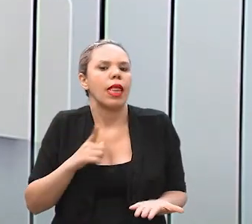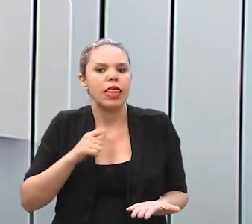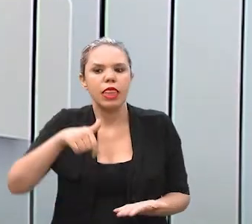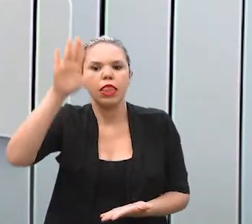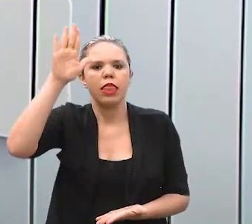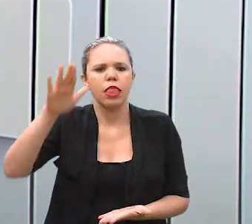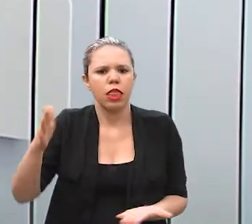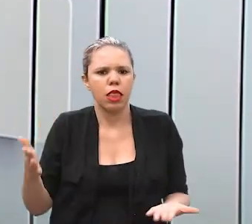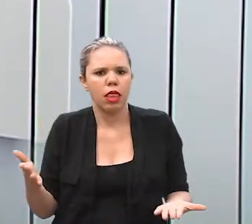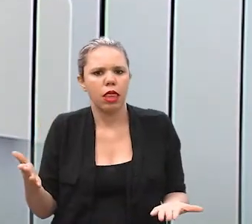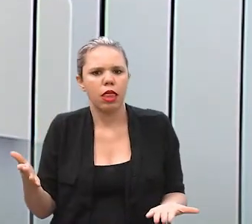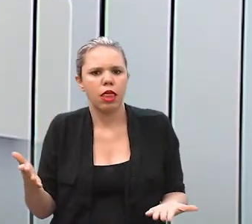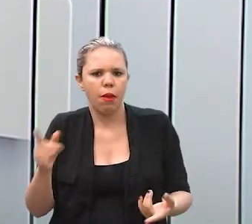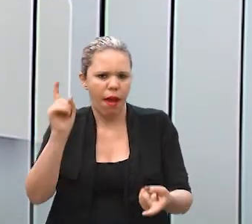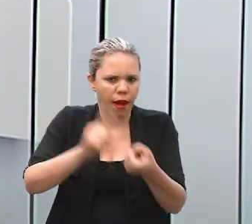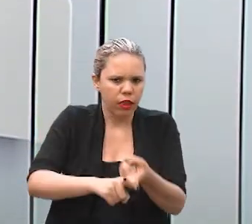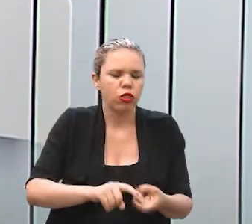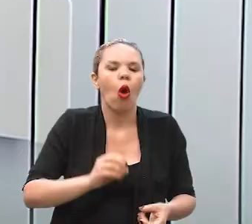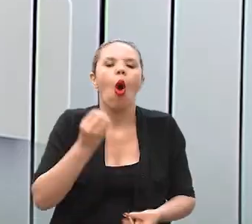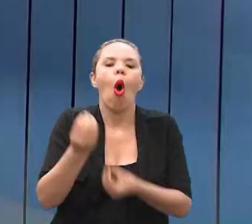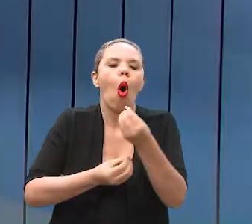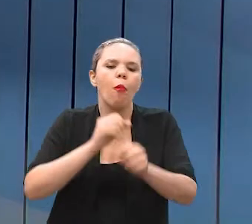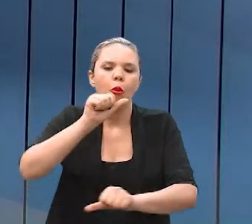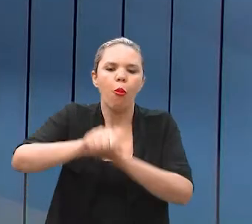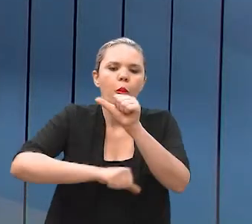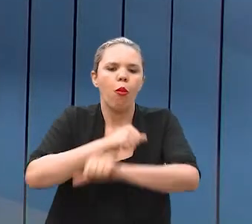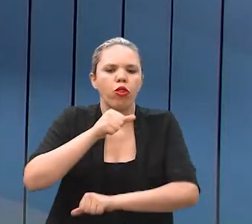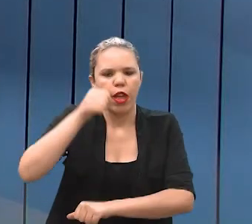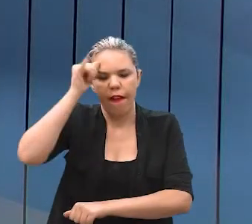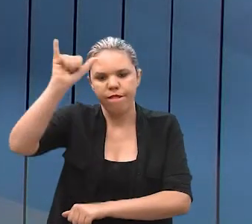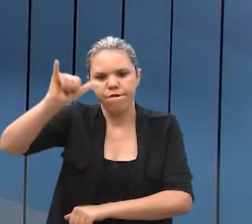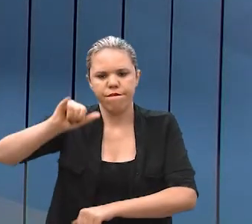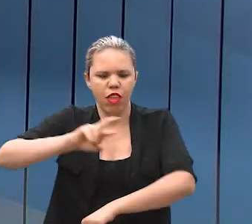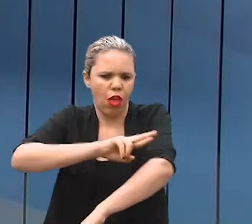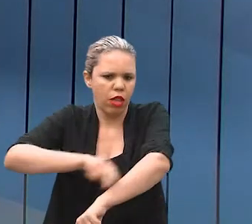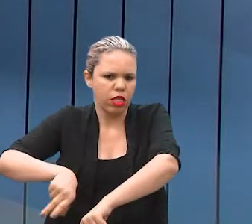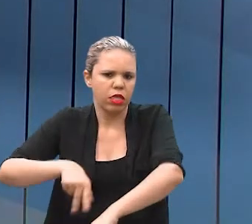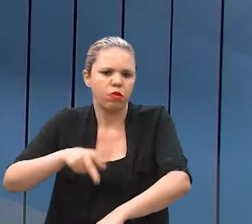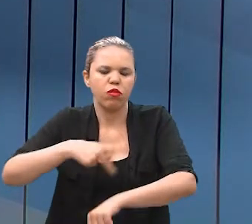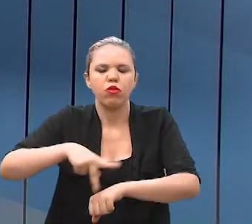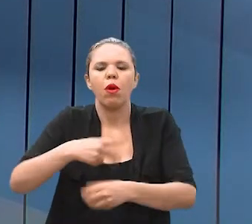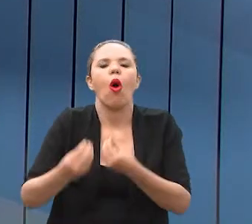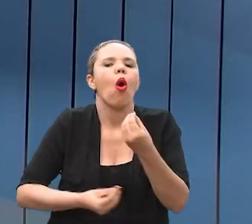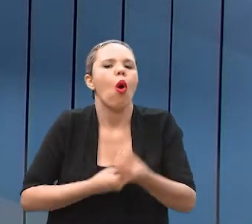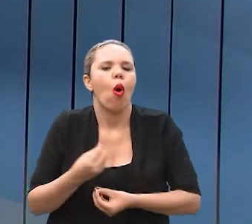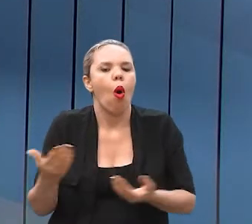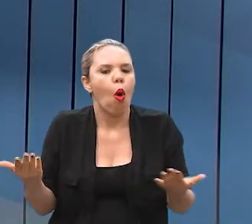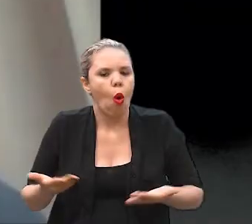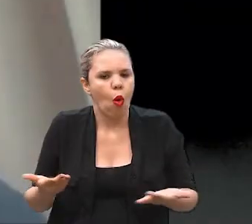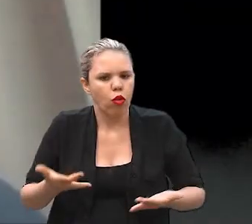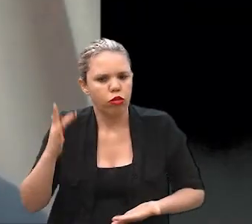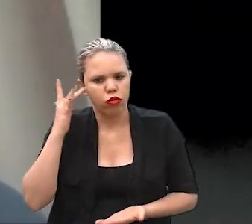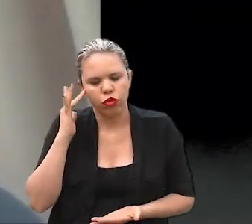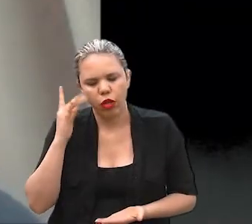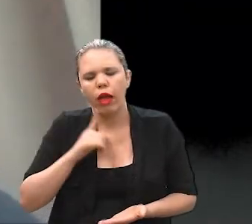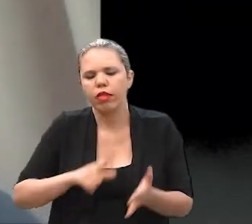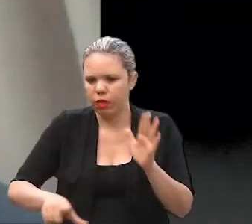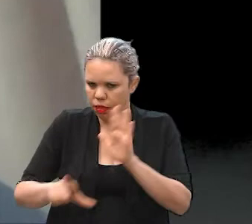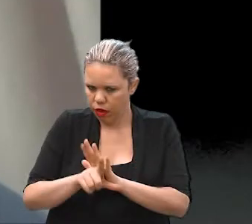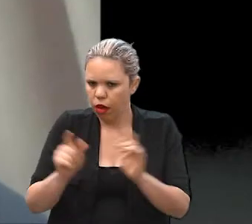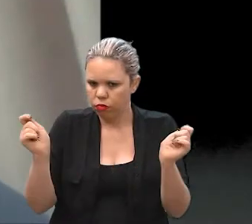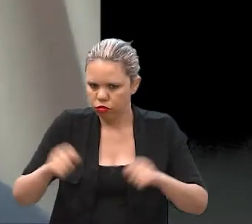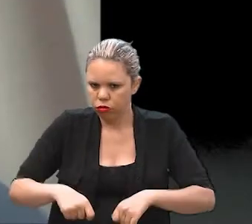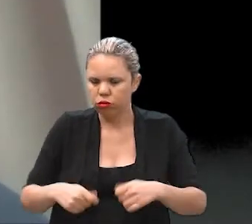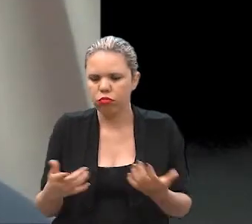punição? Como é que a gente muda o racismo no país? Eu acho que hoje já existe lei